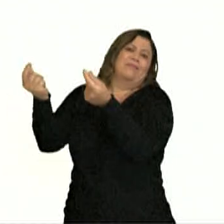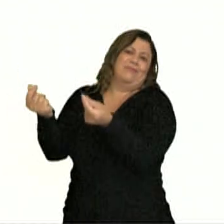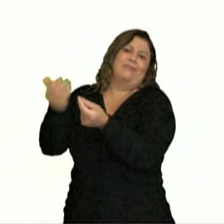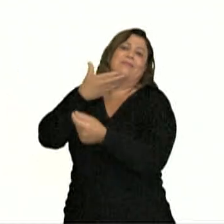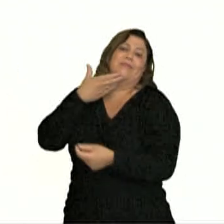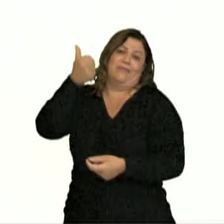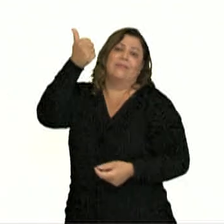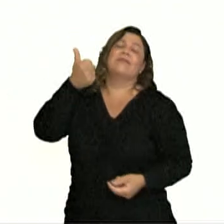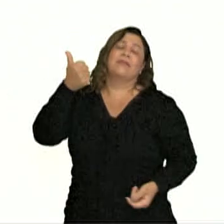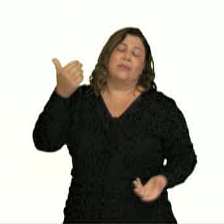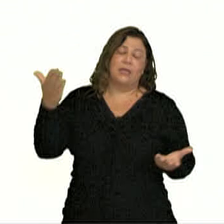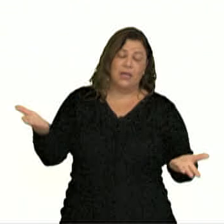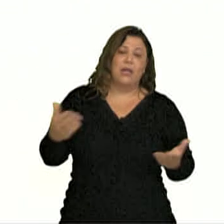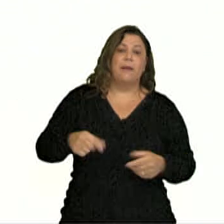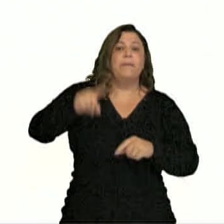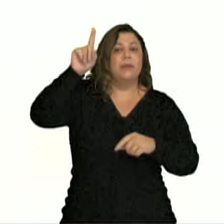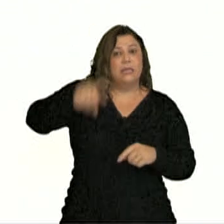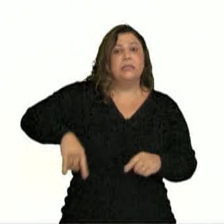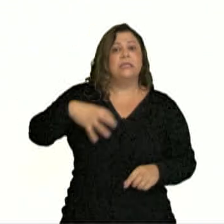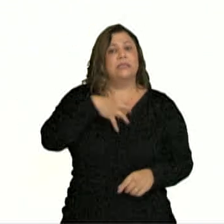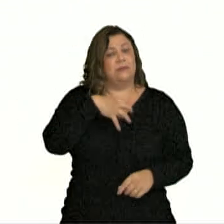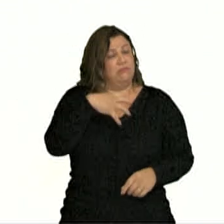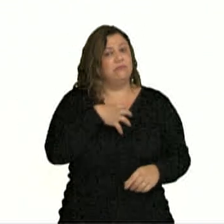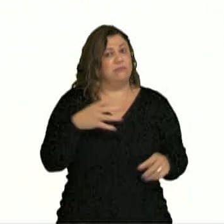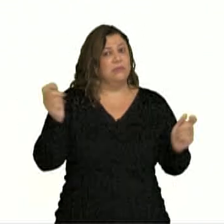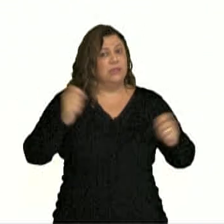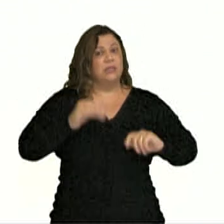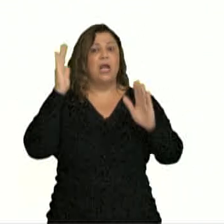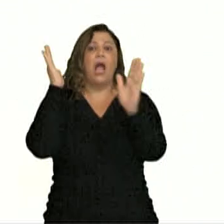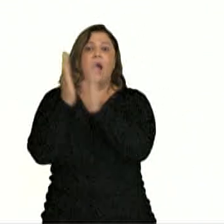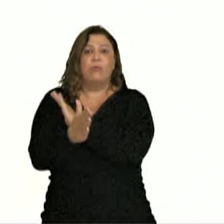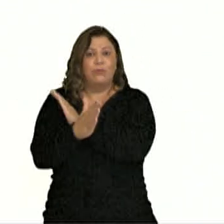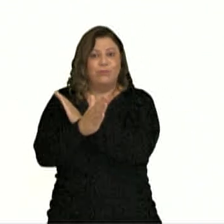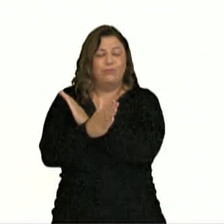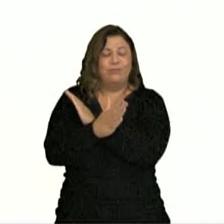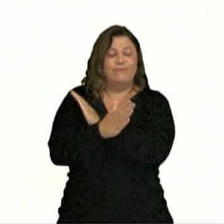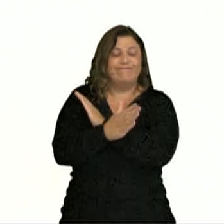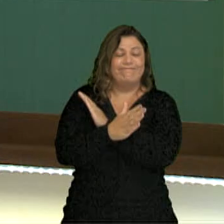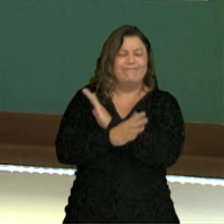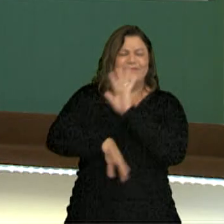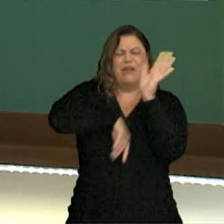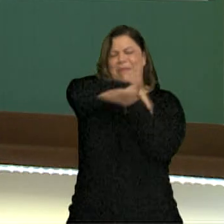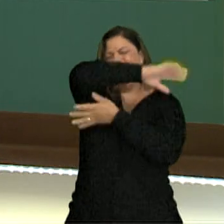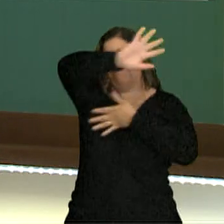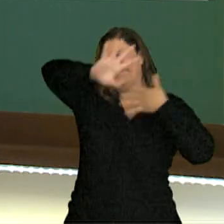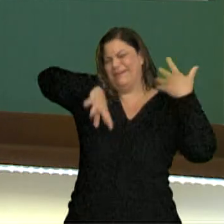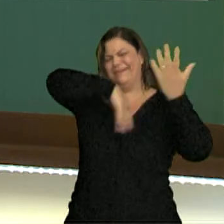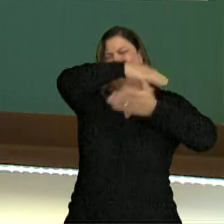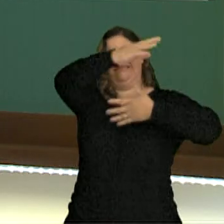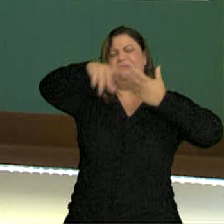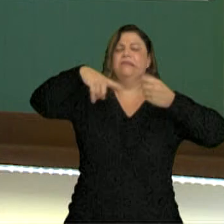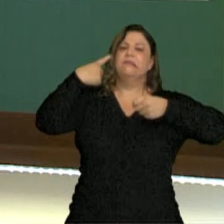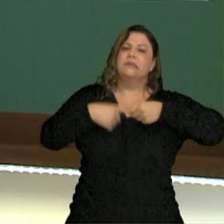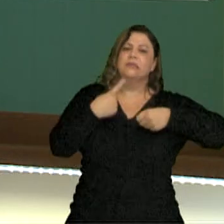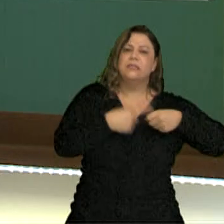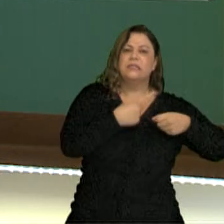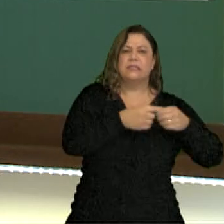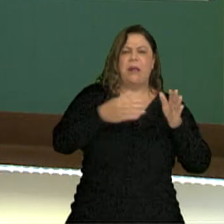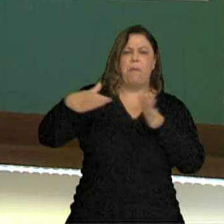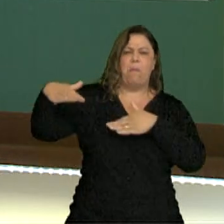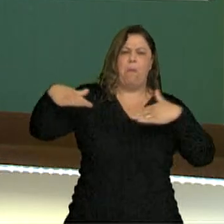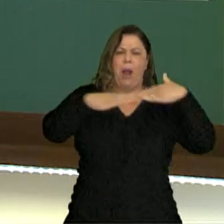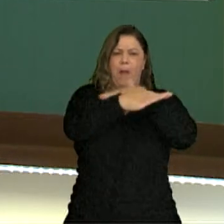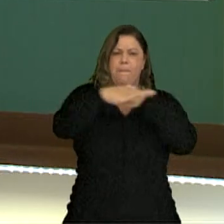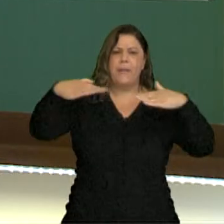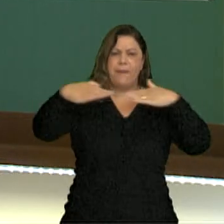melhor. Nesse sentido, estão fugindo da bagunça da cidade, do